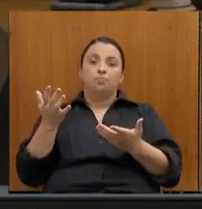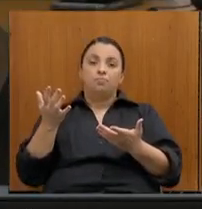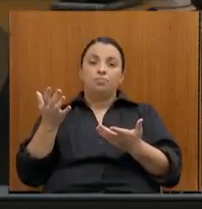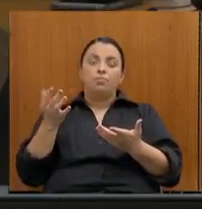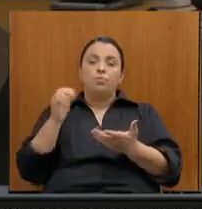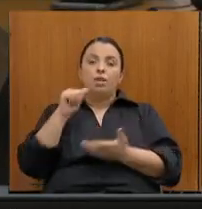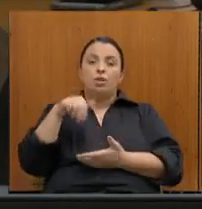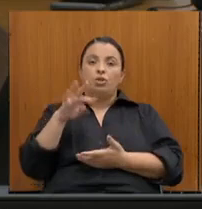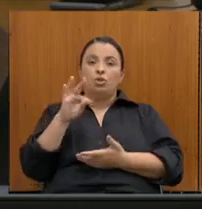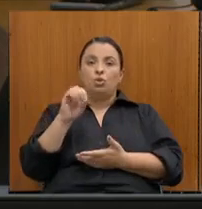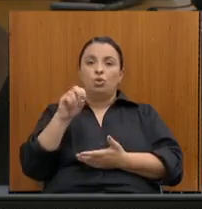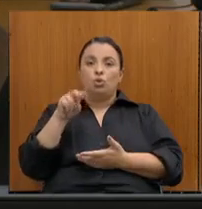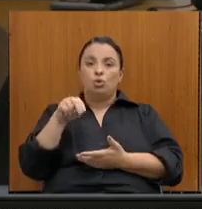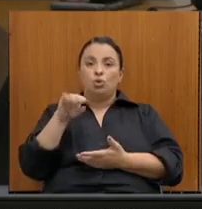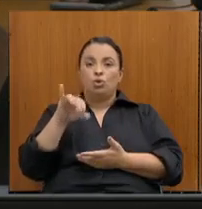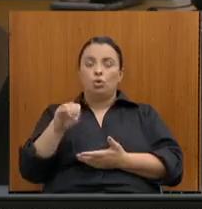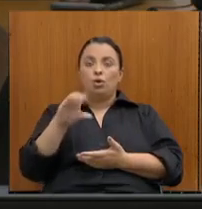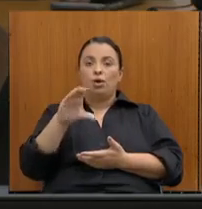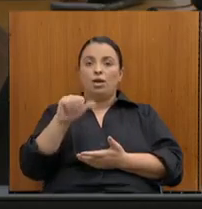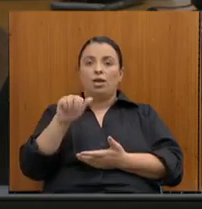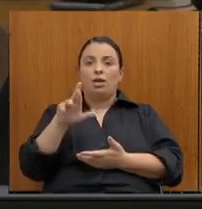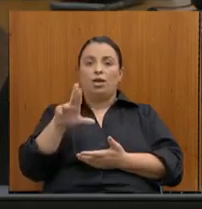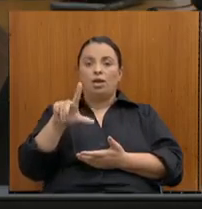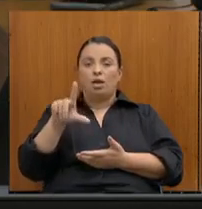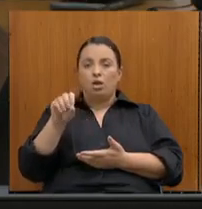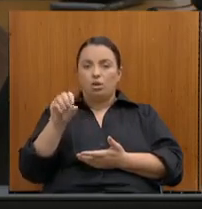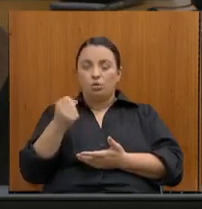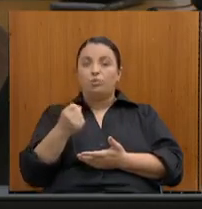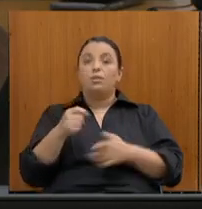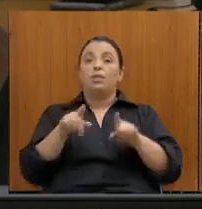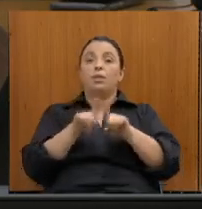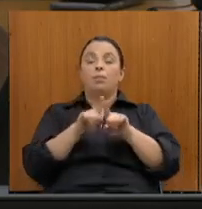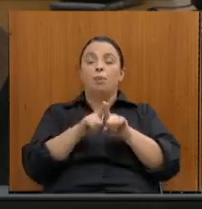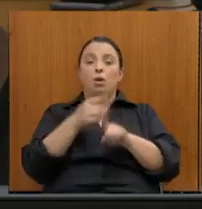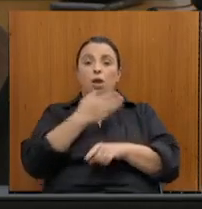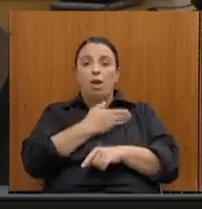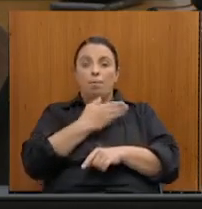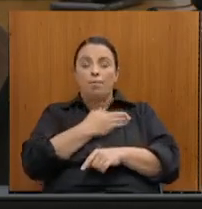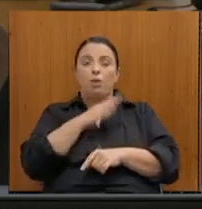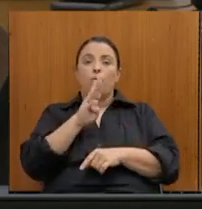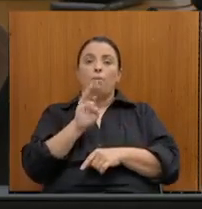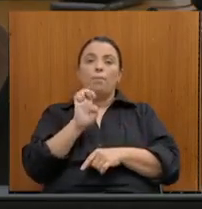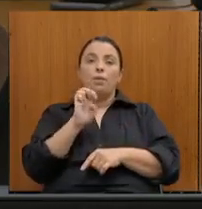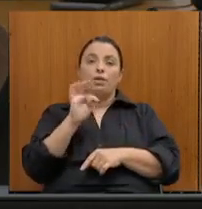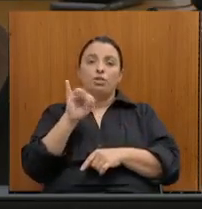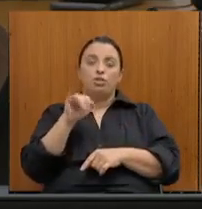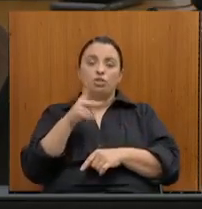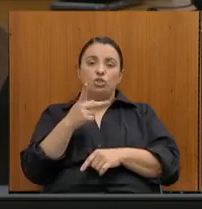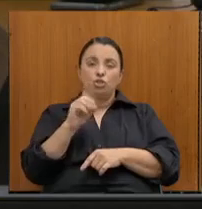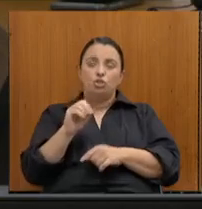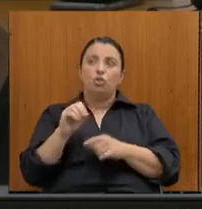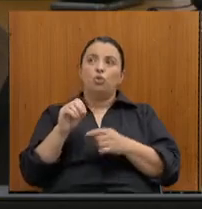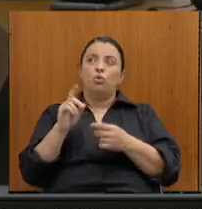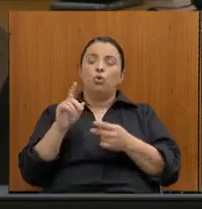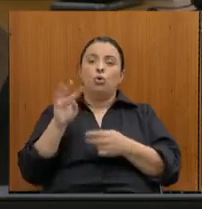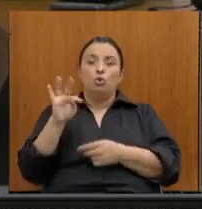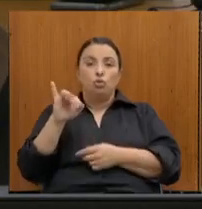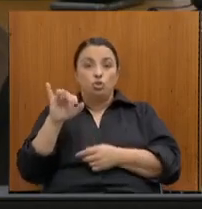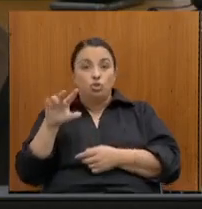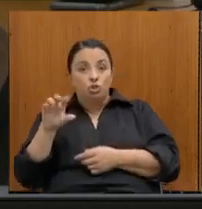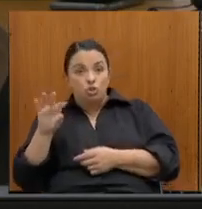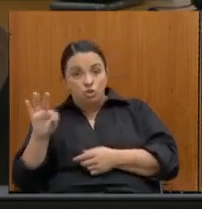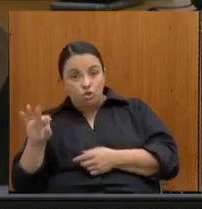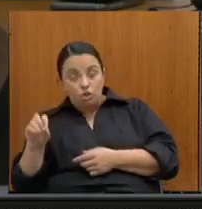ao nosso amigo Betinho Pinto coelho da também da comissão ao Tito Torres aos